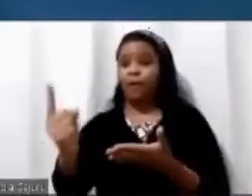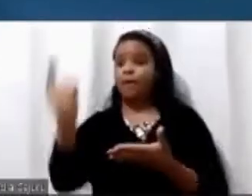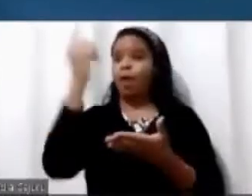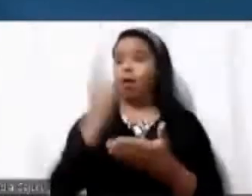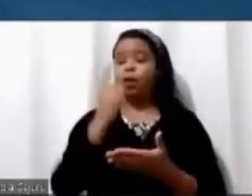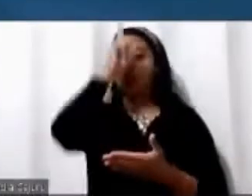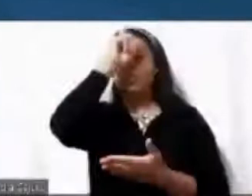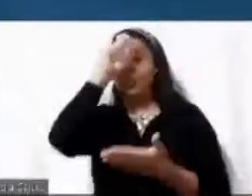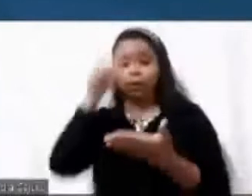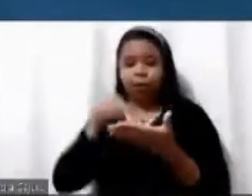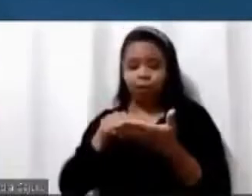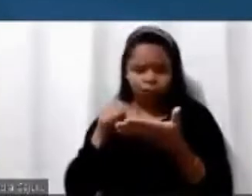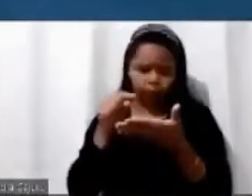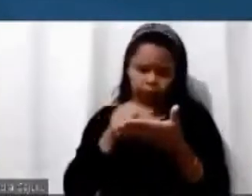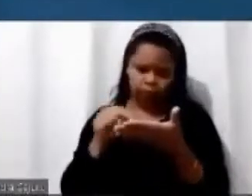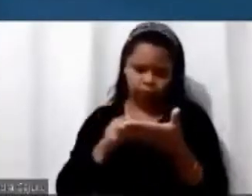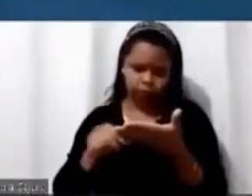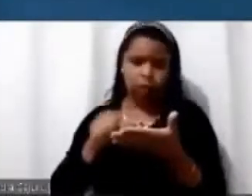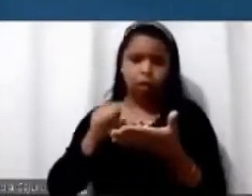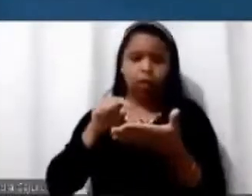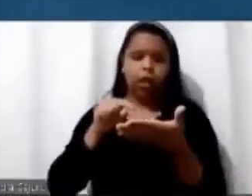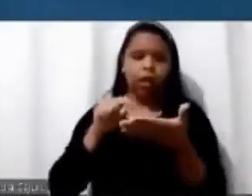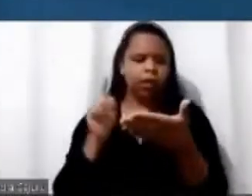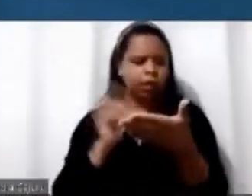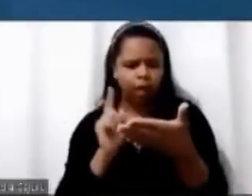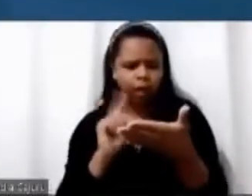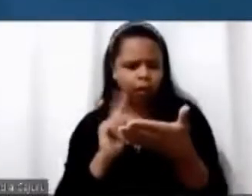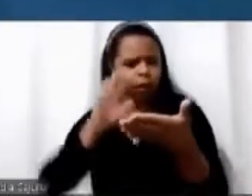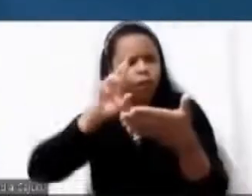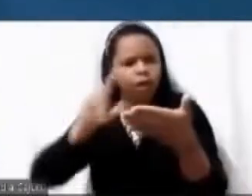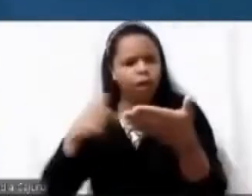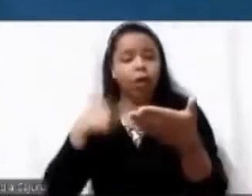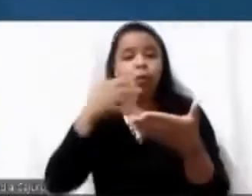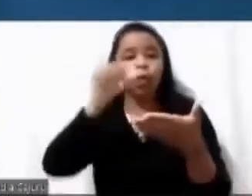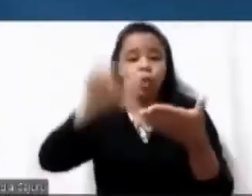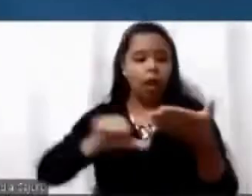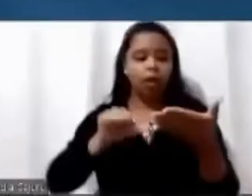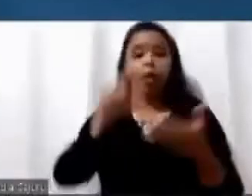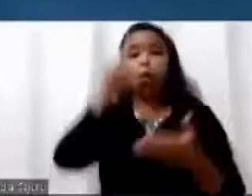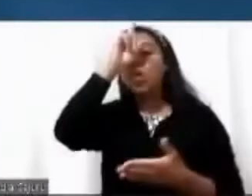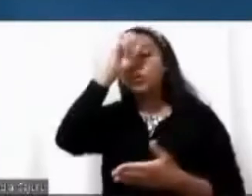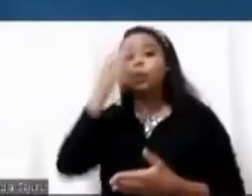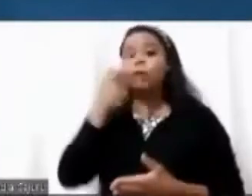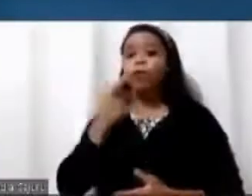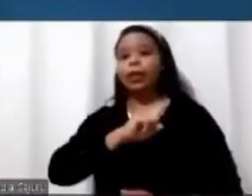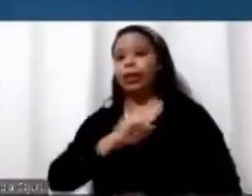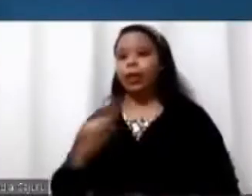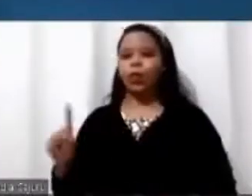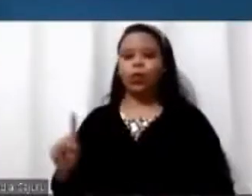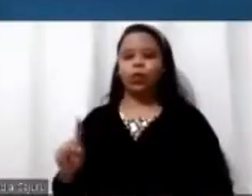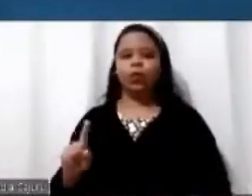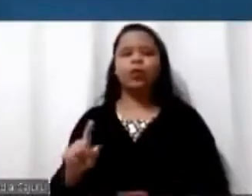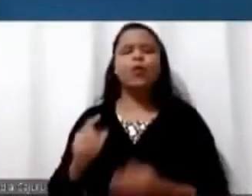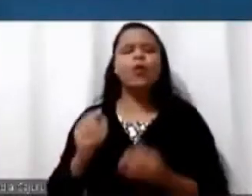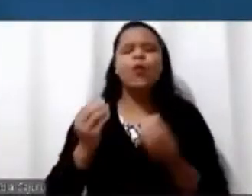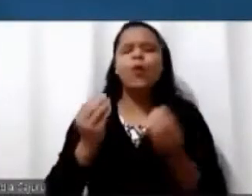pode ter prejuízos legais à instituição e profissionais envolvidos? Essa é a